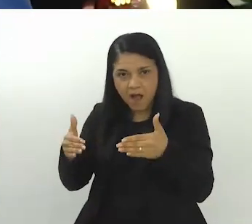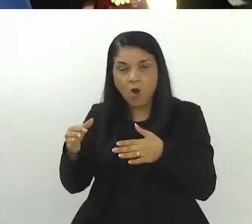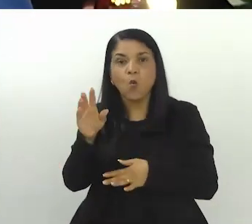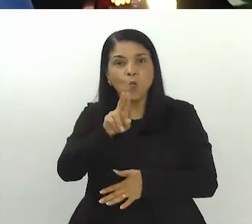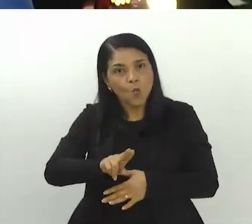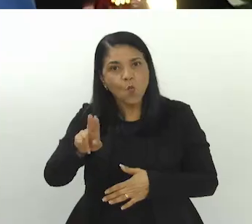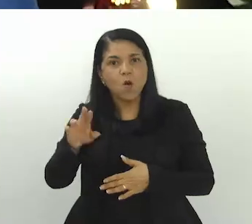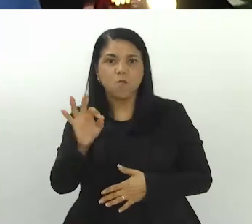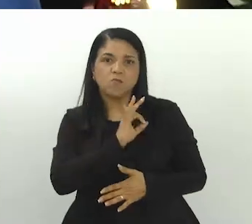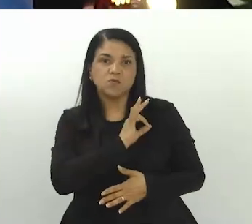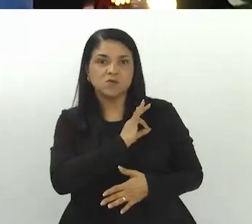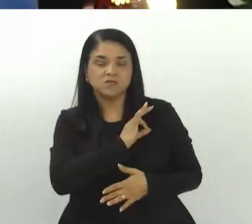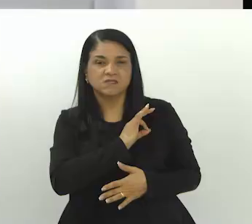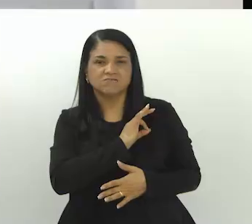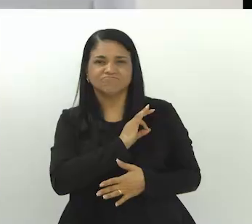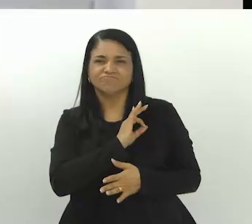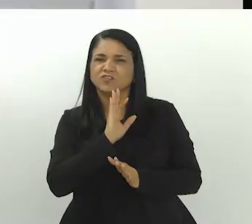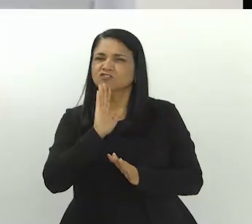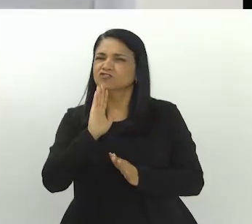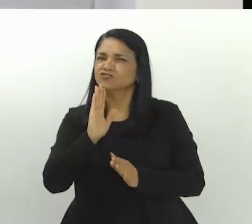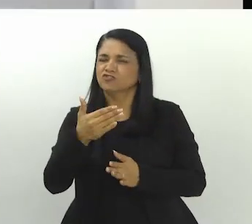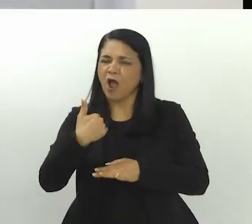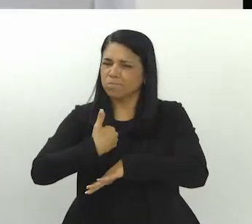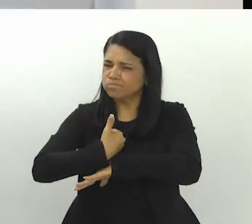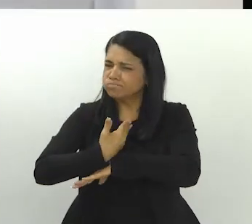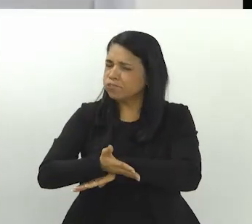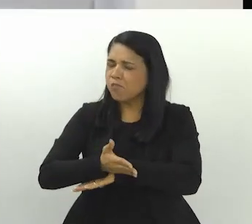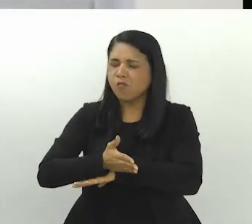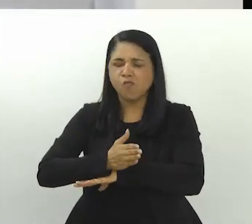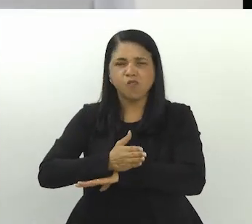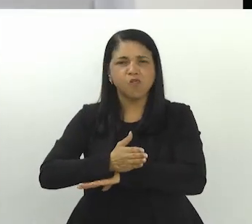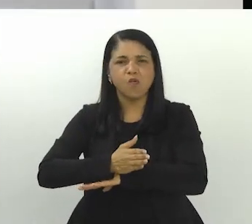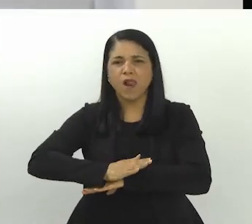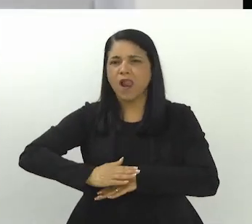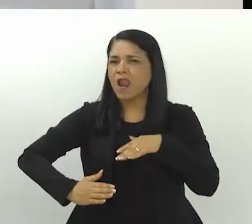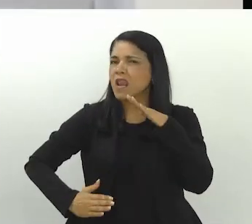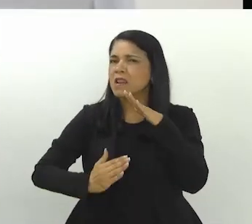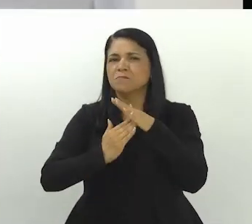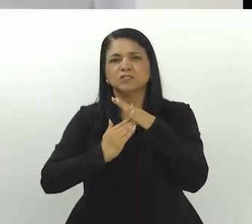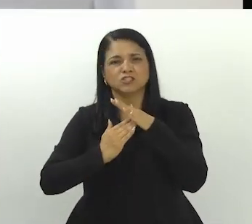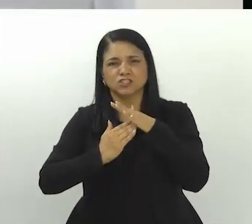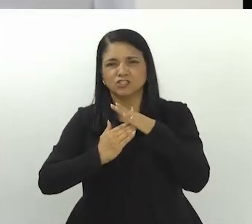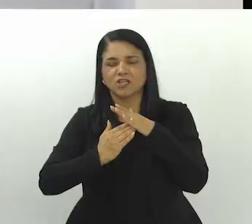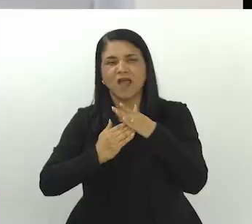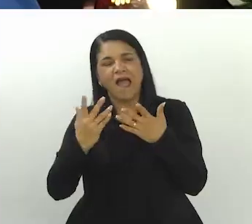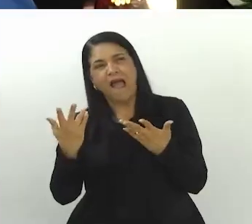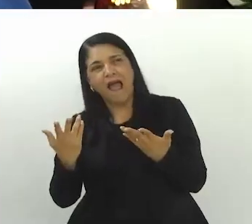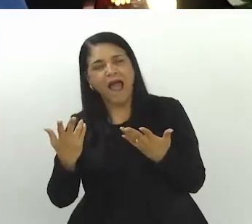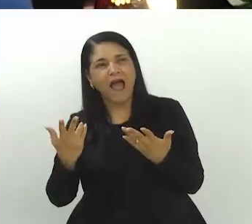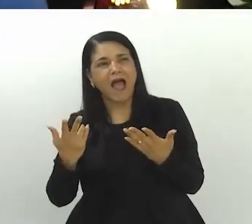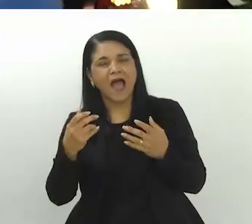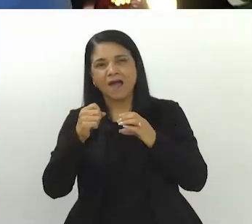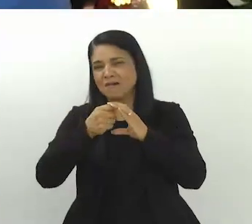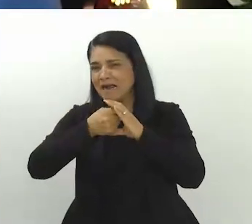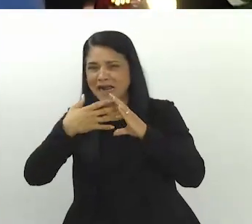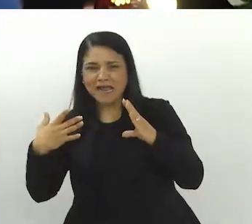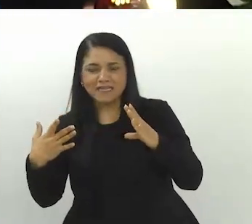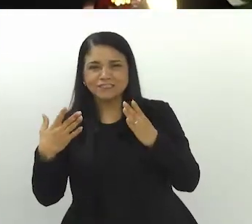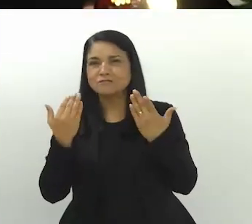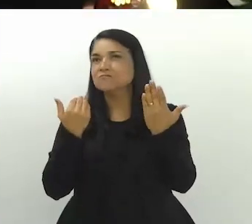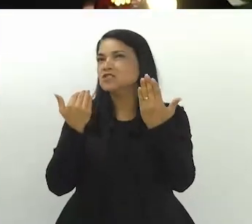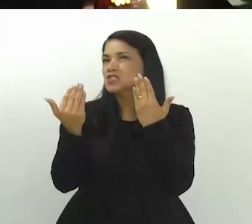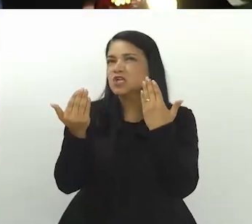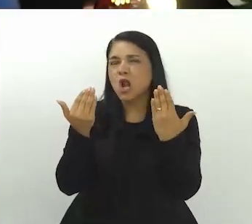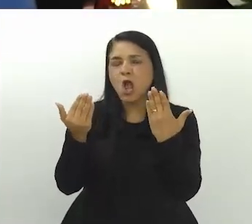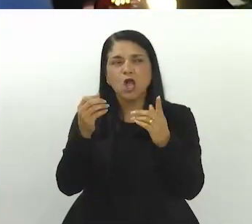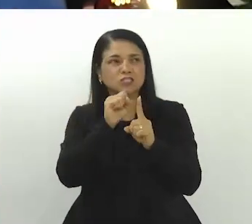polícia militar. Quer dizer, eu acho que isso já está passando da gente dizer assim, é o aspecto